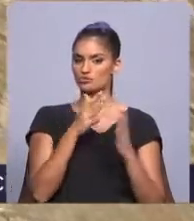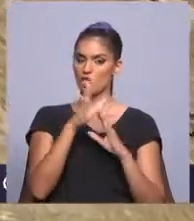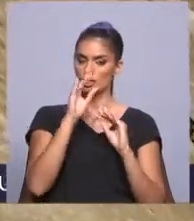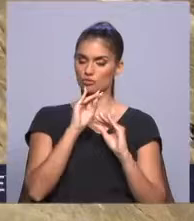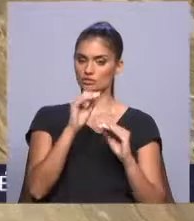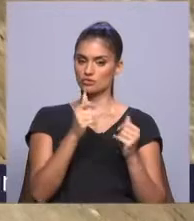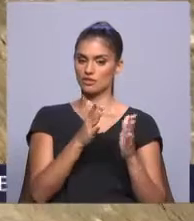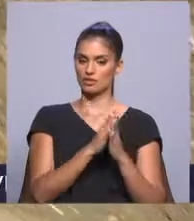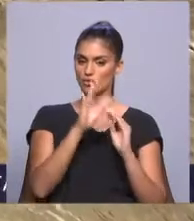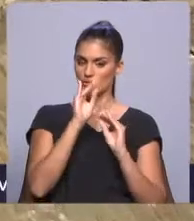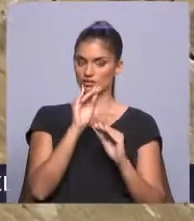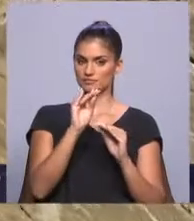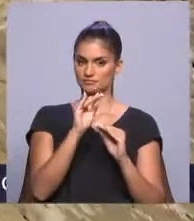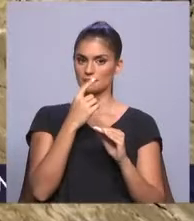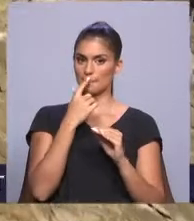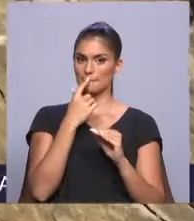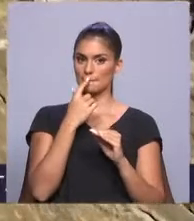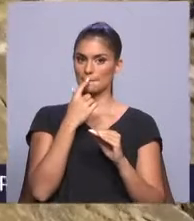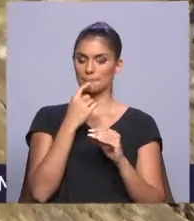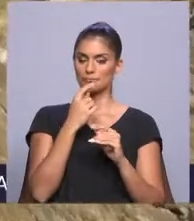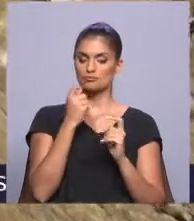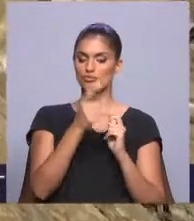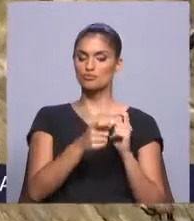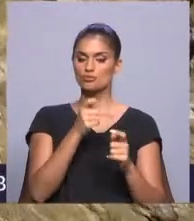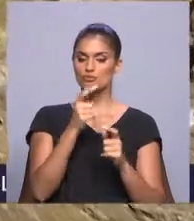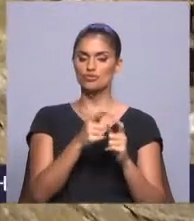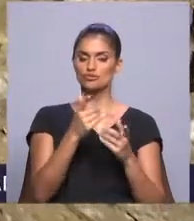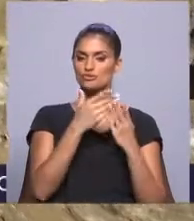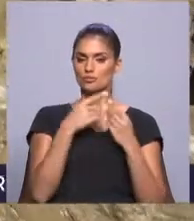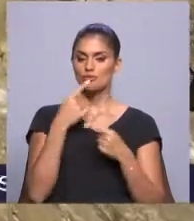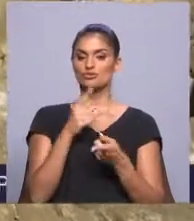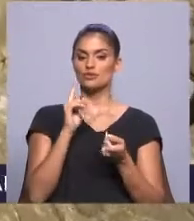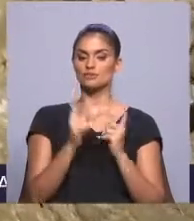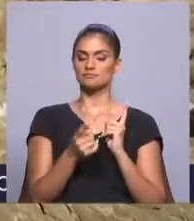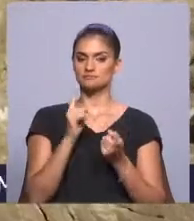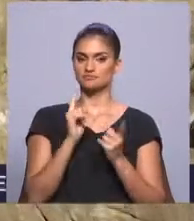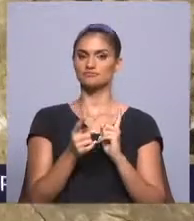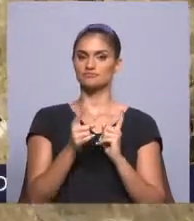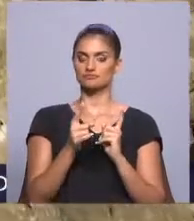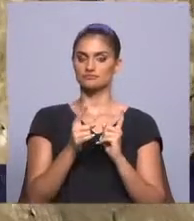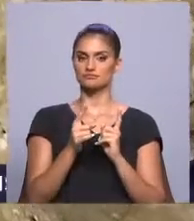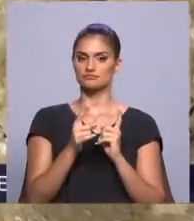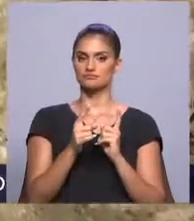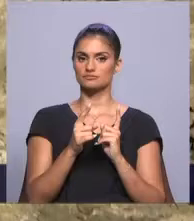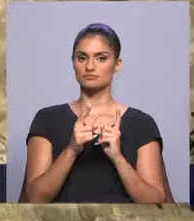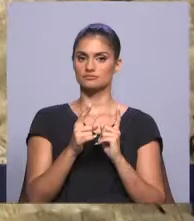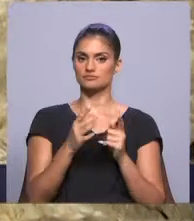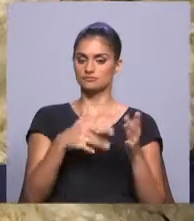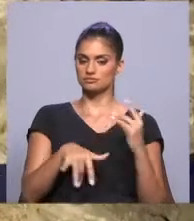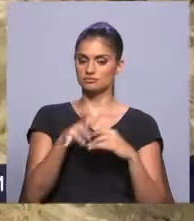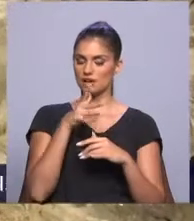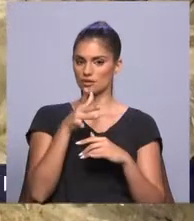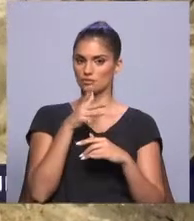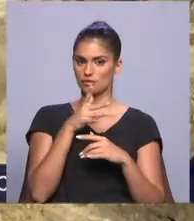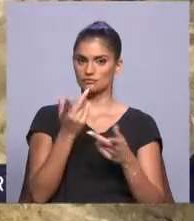Por toda a Lua, com foco nos polos, mas um bocadinho por toda a Lua. E então este estudo diz que provavelmente a quantidade de vapor de água que foi